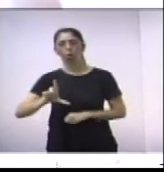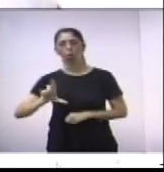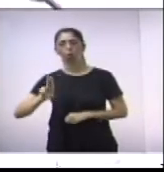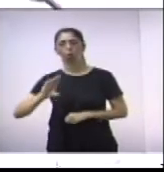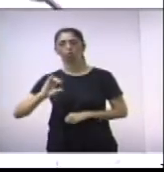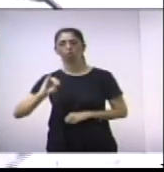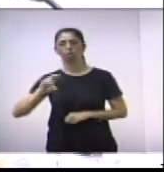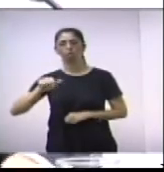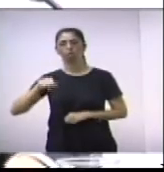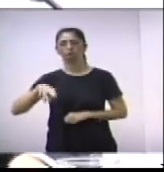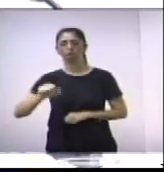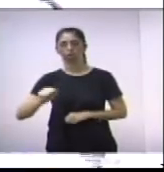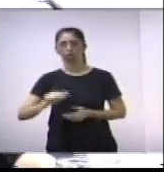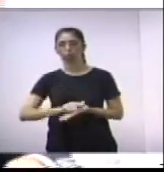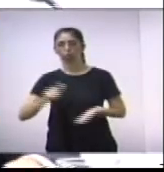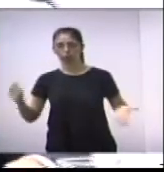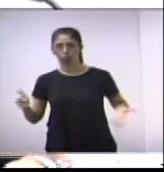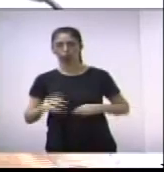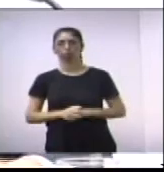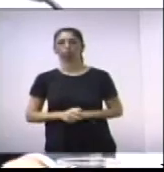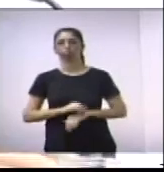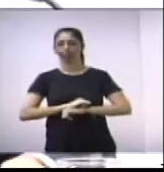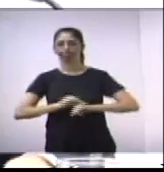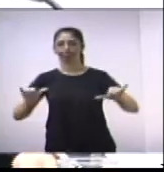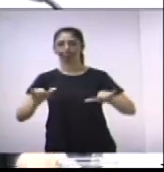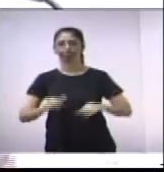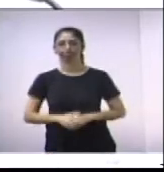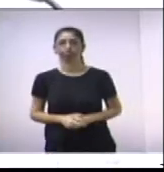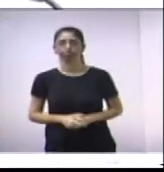Agência Anhanguera de Notícias.